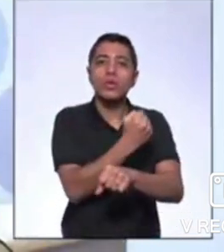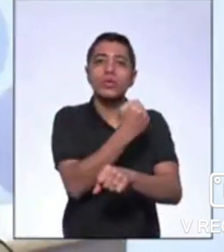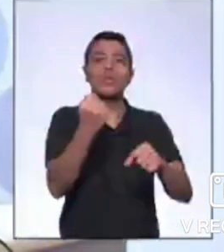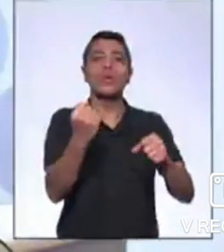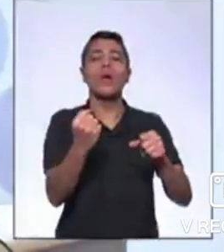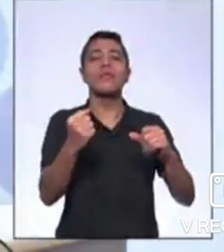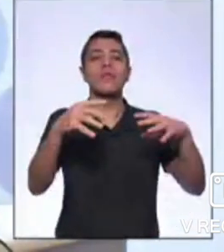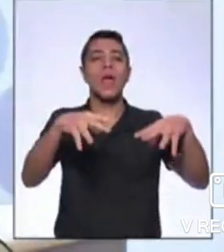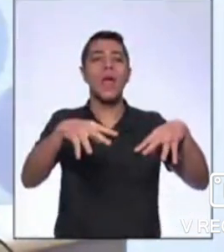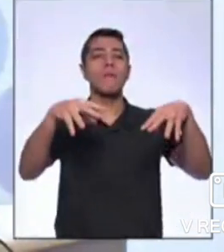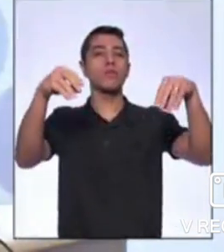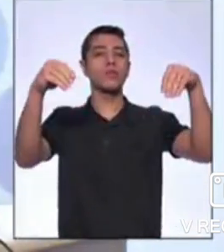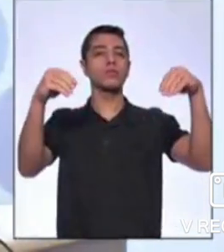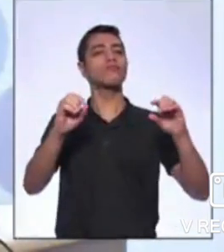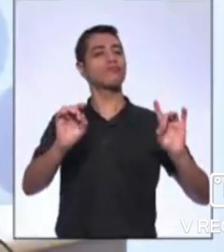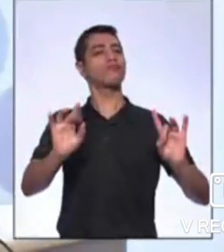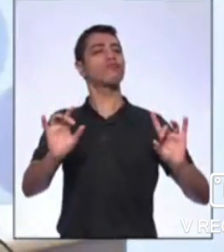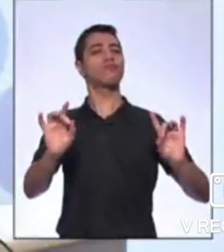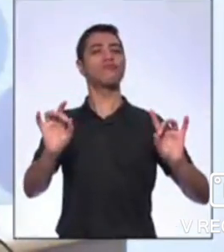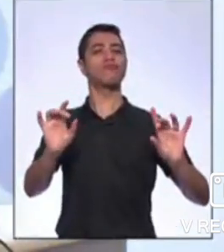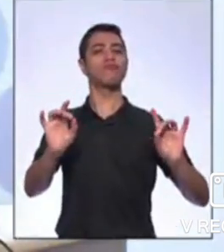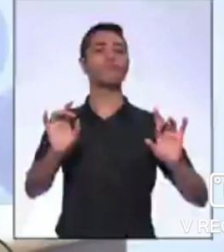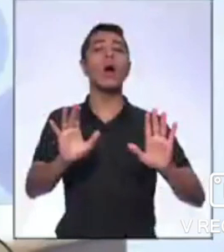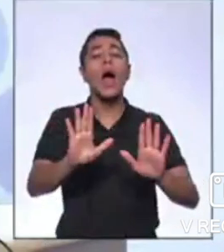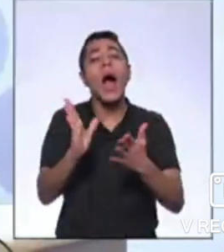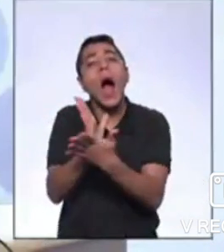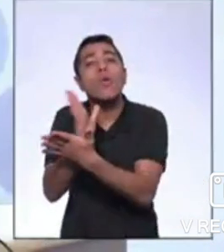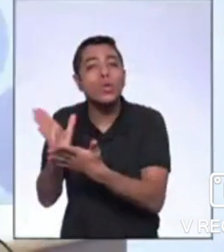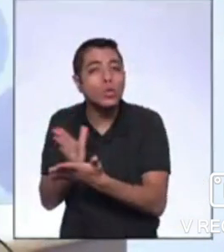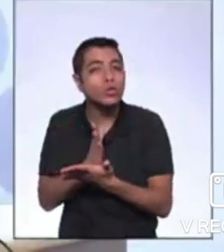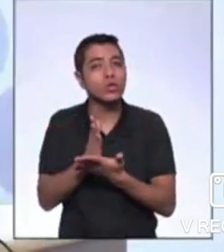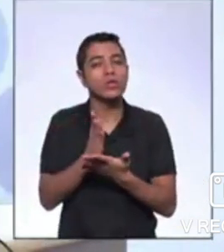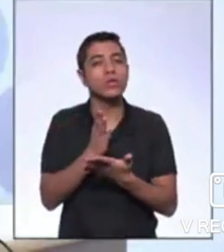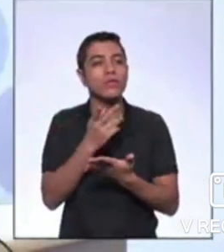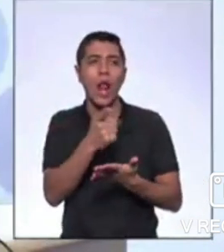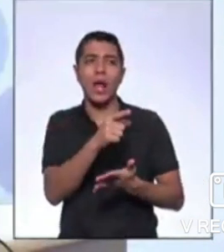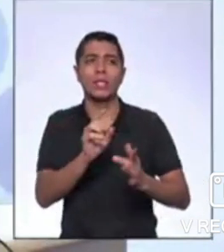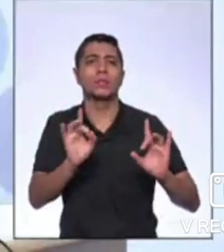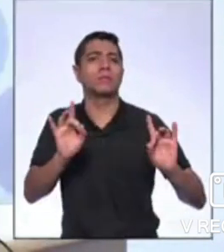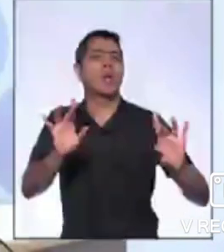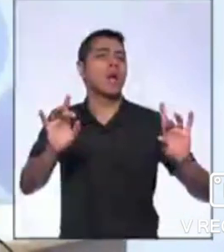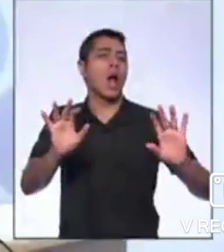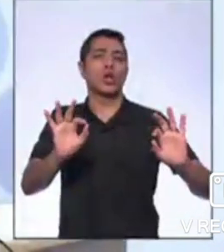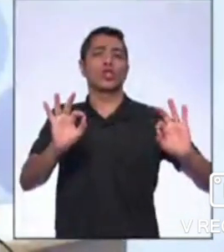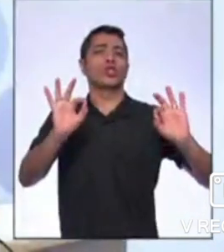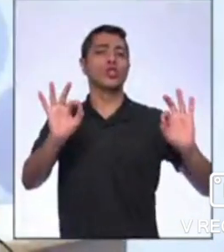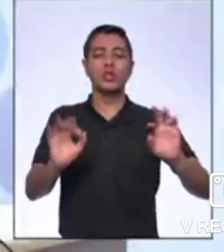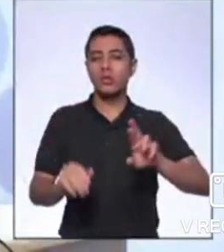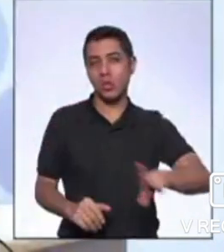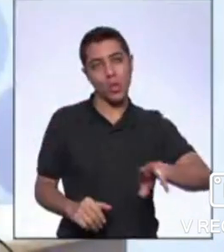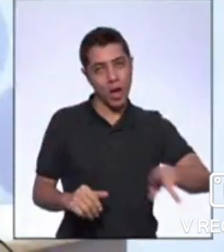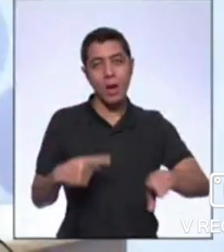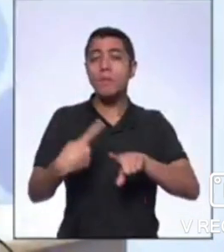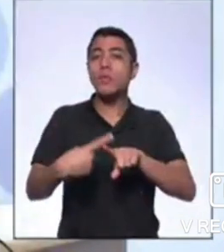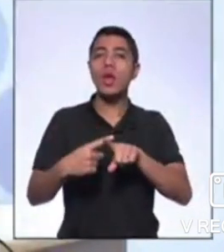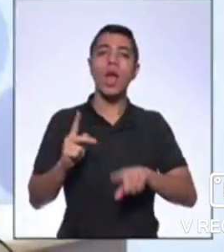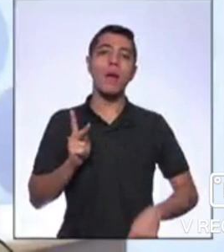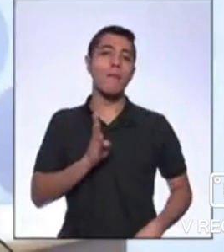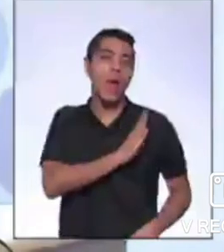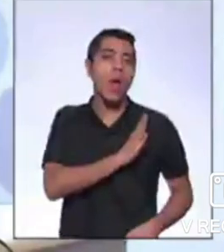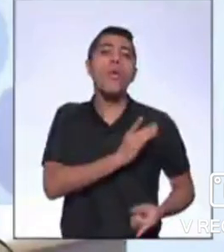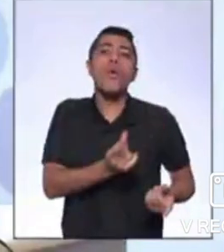foram feitas durante esse período, mas alguns historiadores defendem que ele não era tão esplendoroso assim, porque os hebreus não tinham